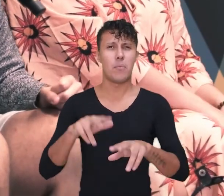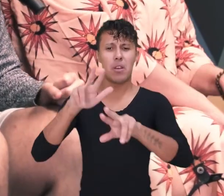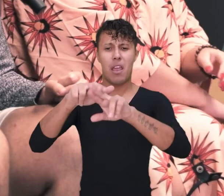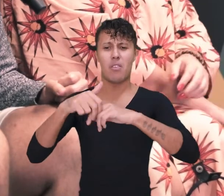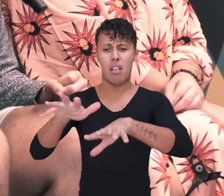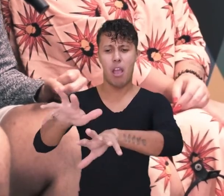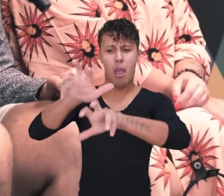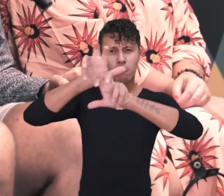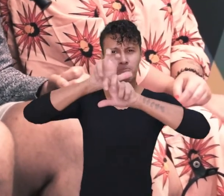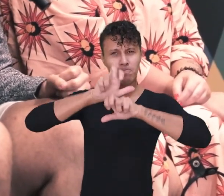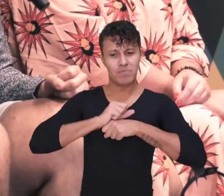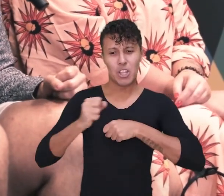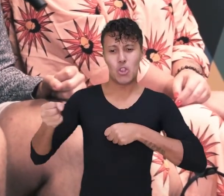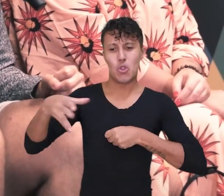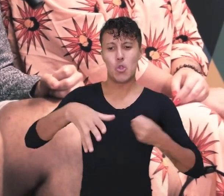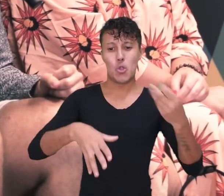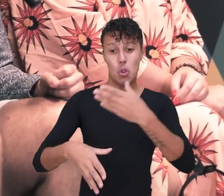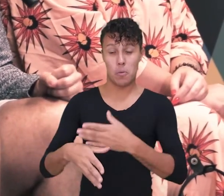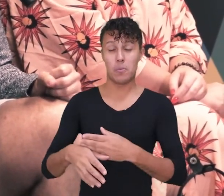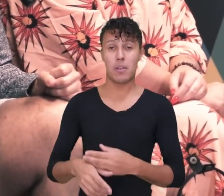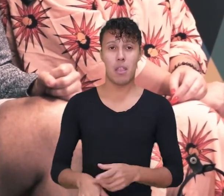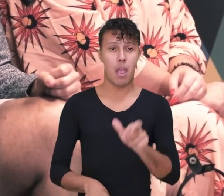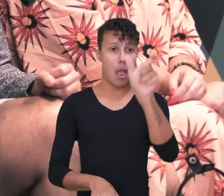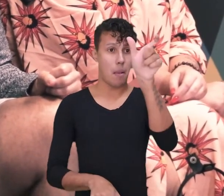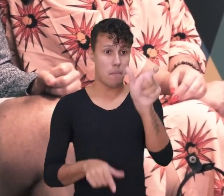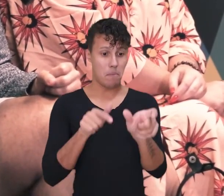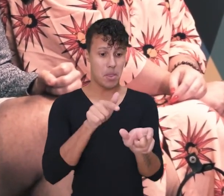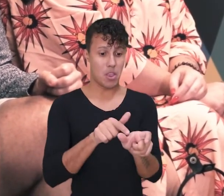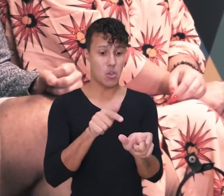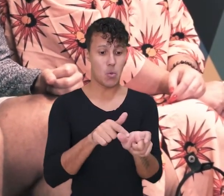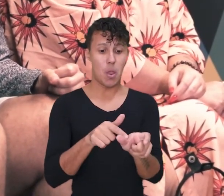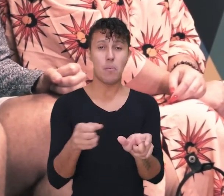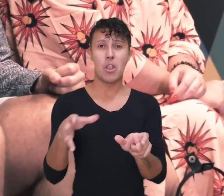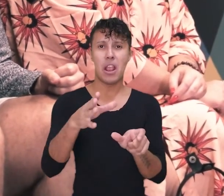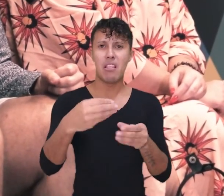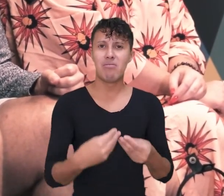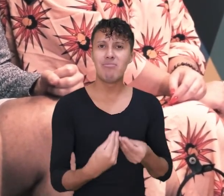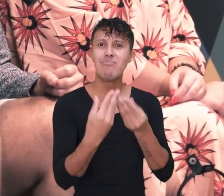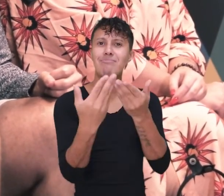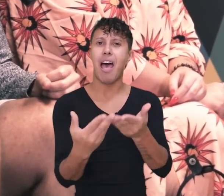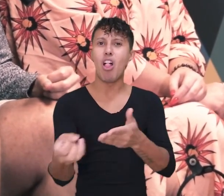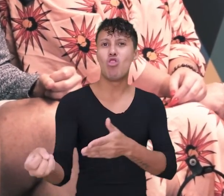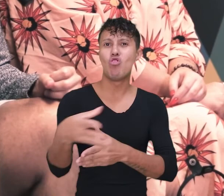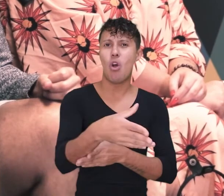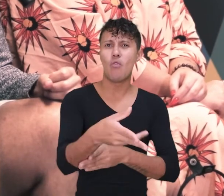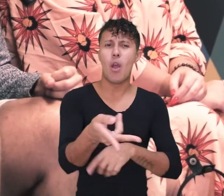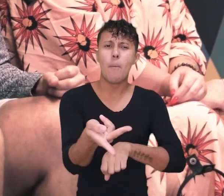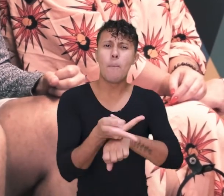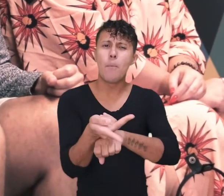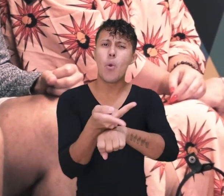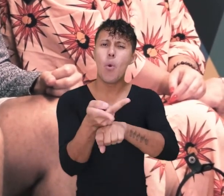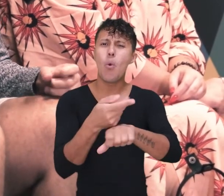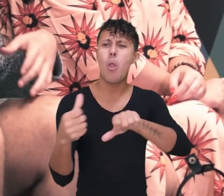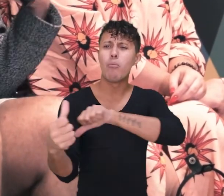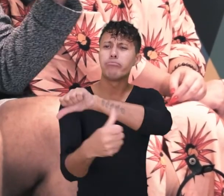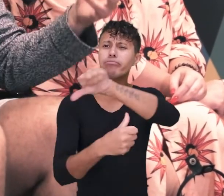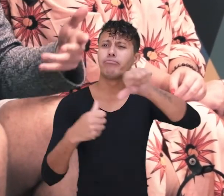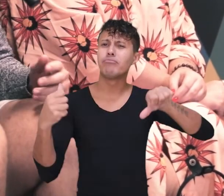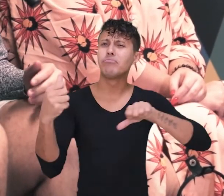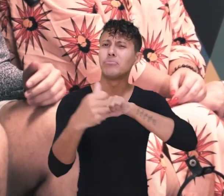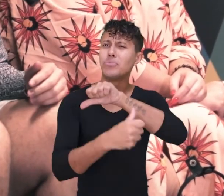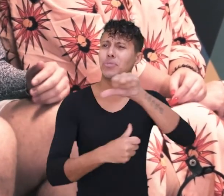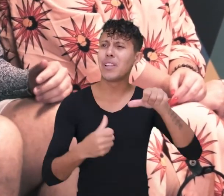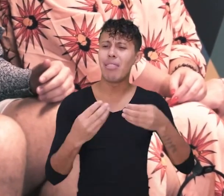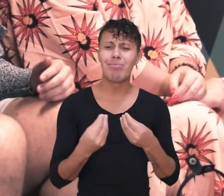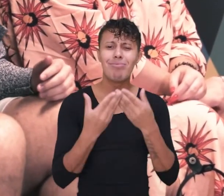é novo, né, o modernista é aquele que vem trazer o novo, né, ele busca transformar